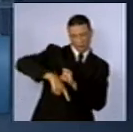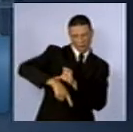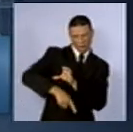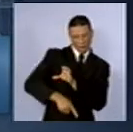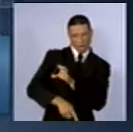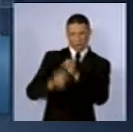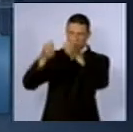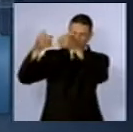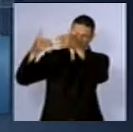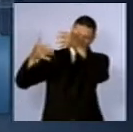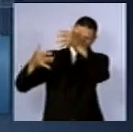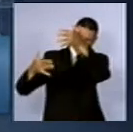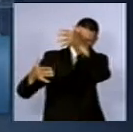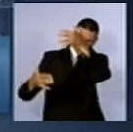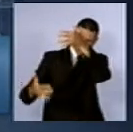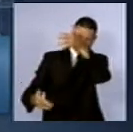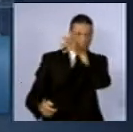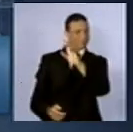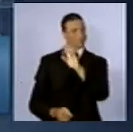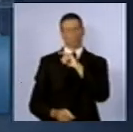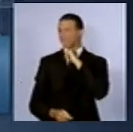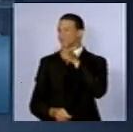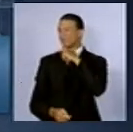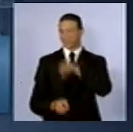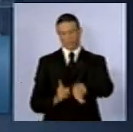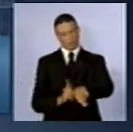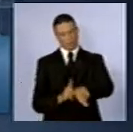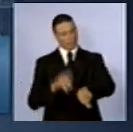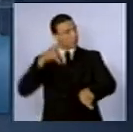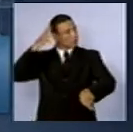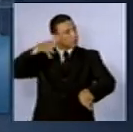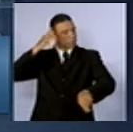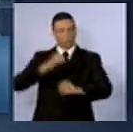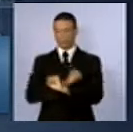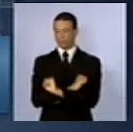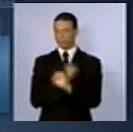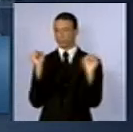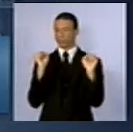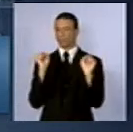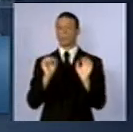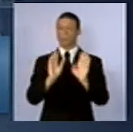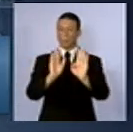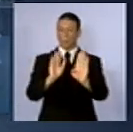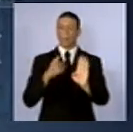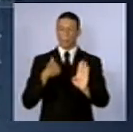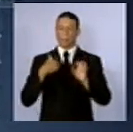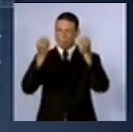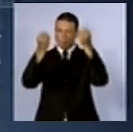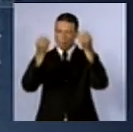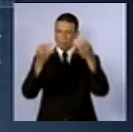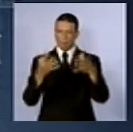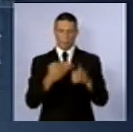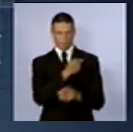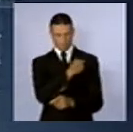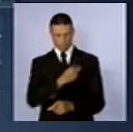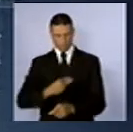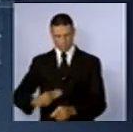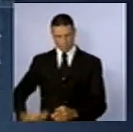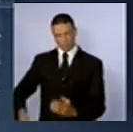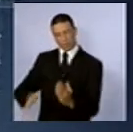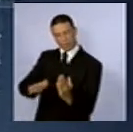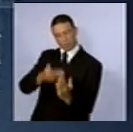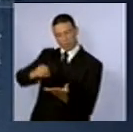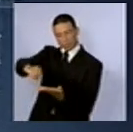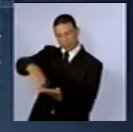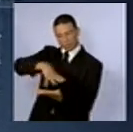detalhes por conta do espaço de tempo que eu disponho mas eu já disponibilizei né ao Ministro né uma